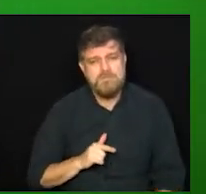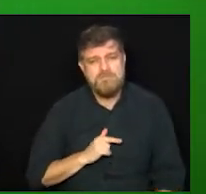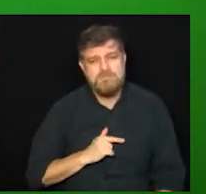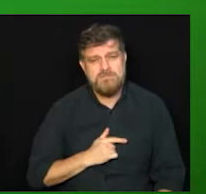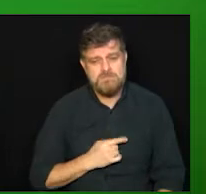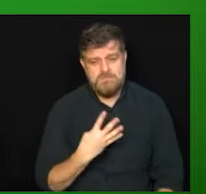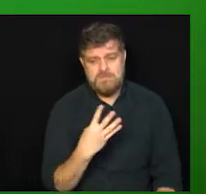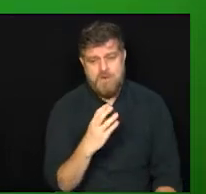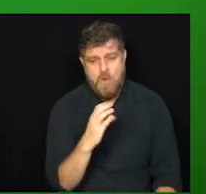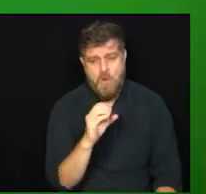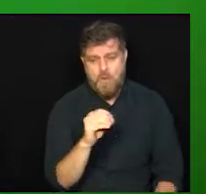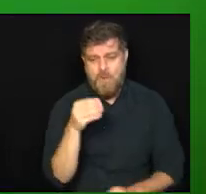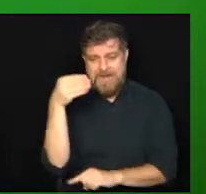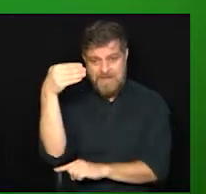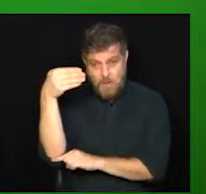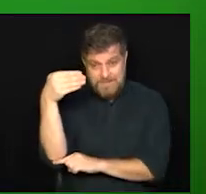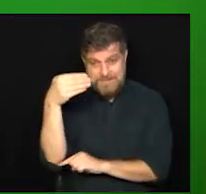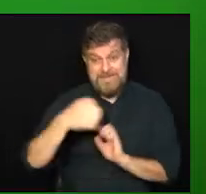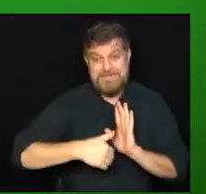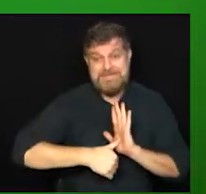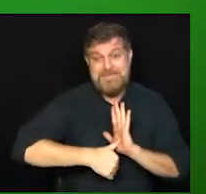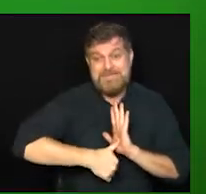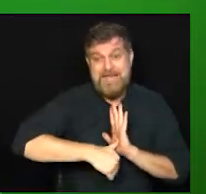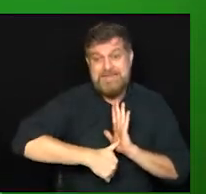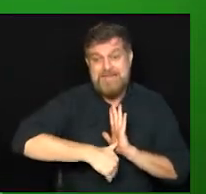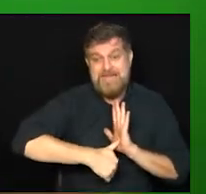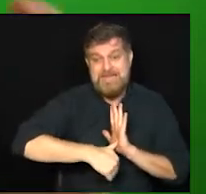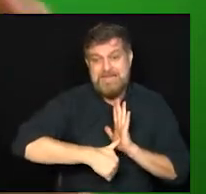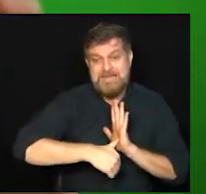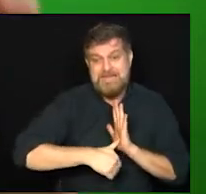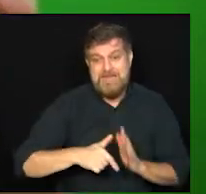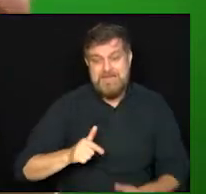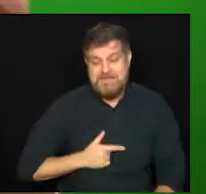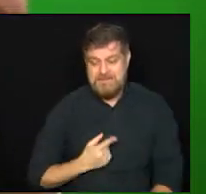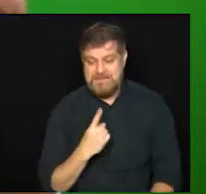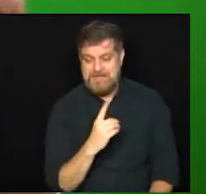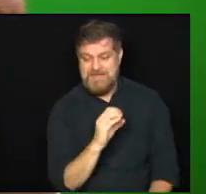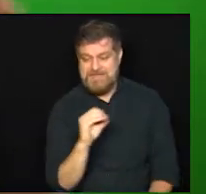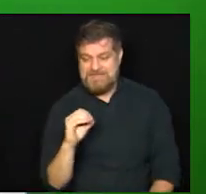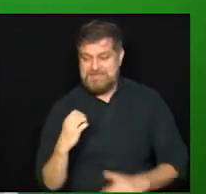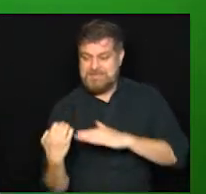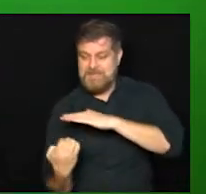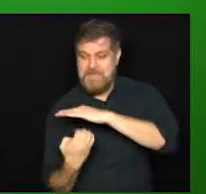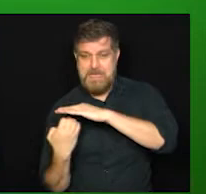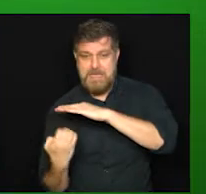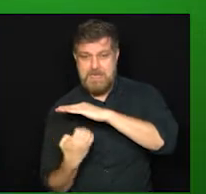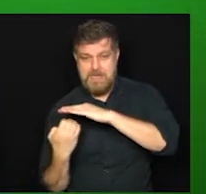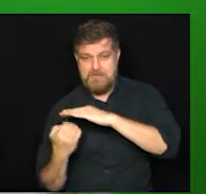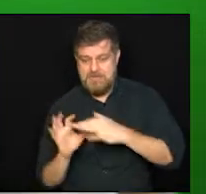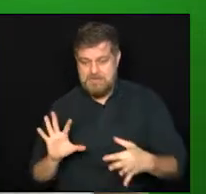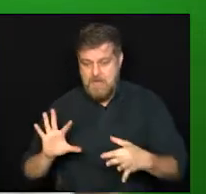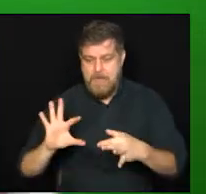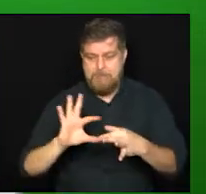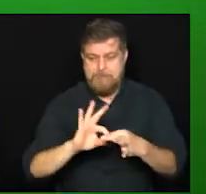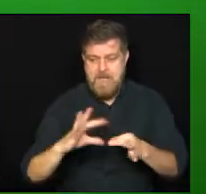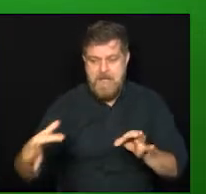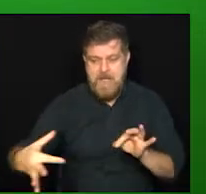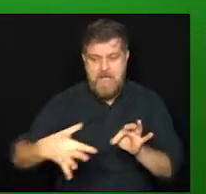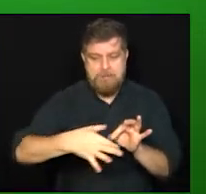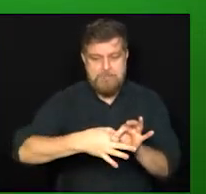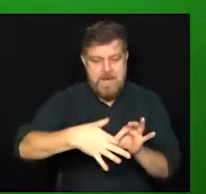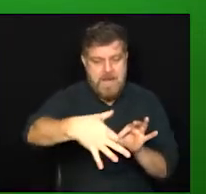40 hotéis como associado e mais de 100 empresas dessa cadeia associada.